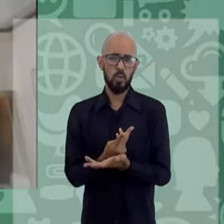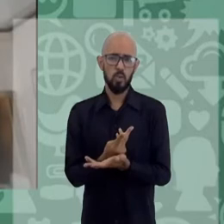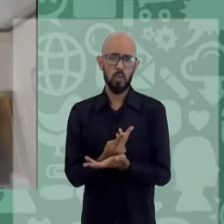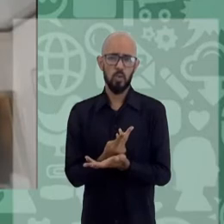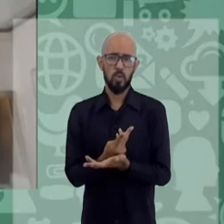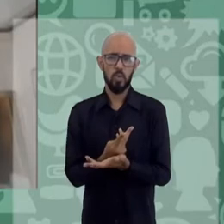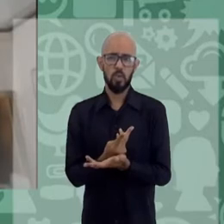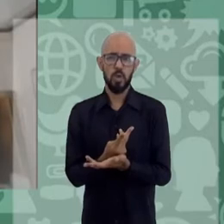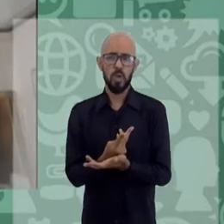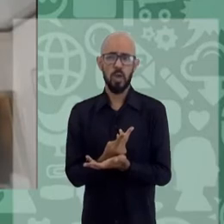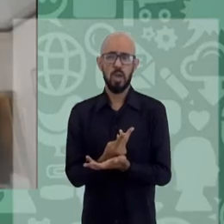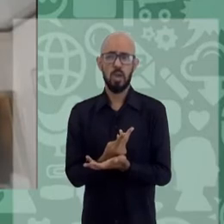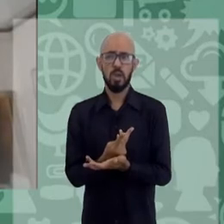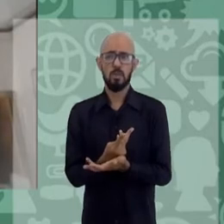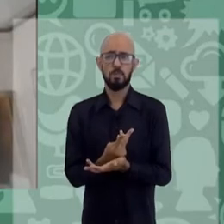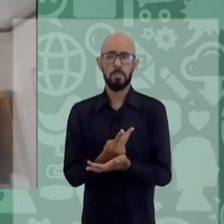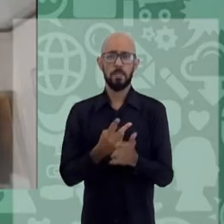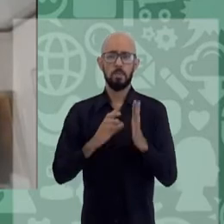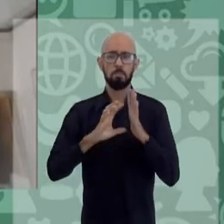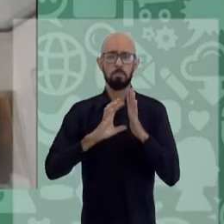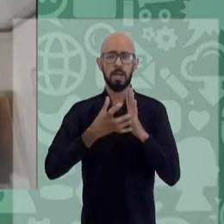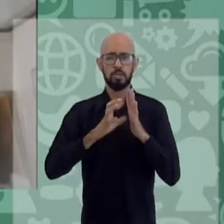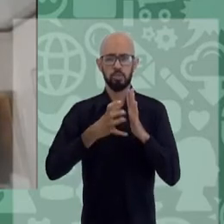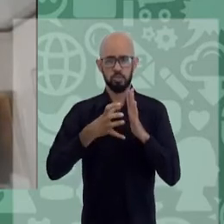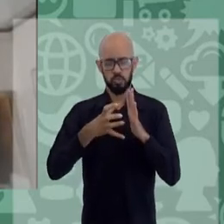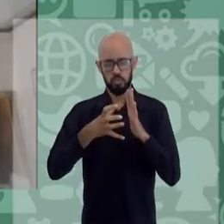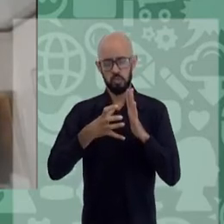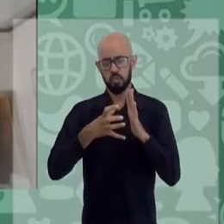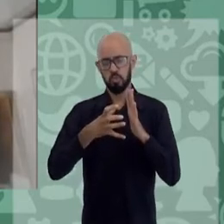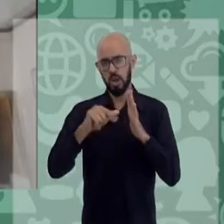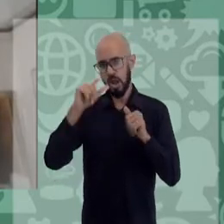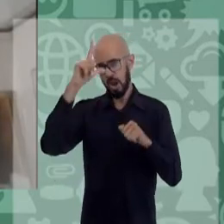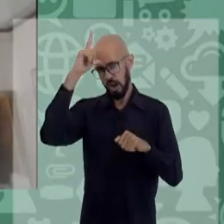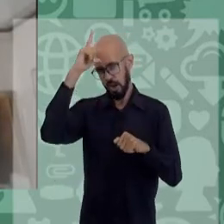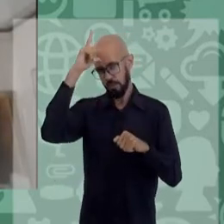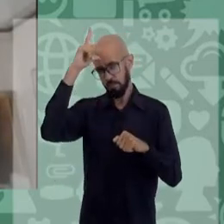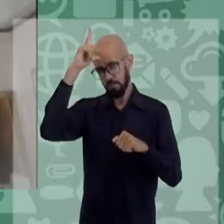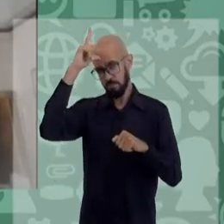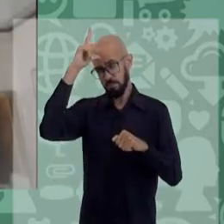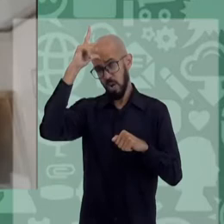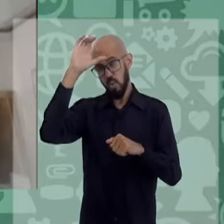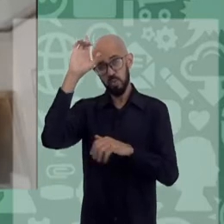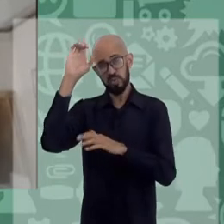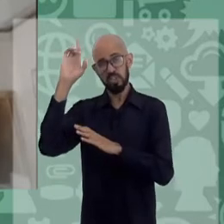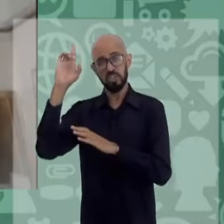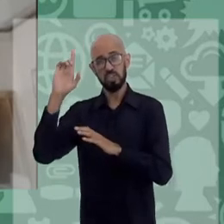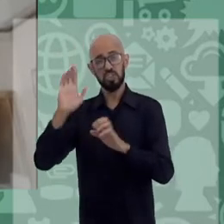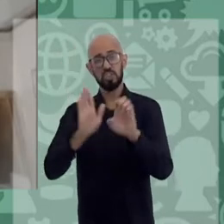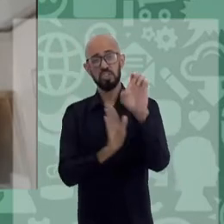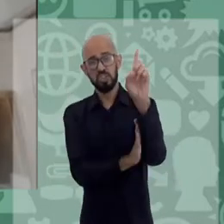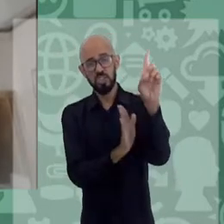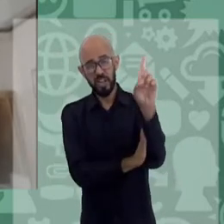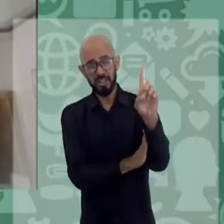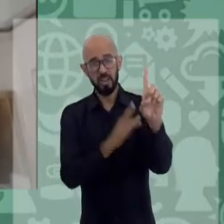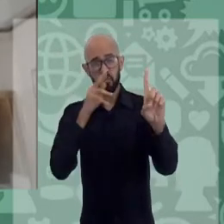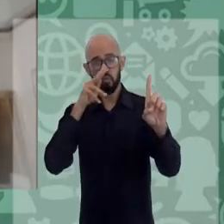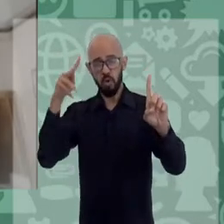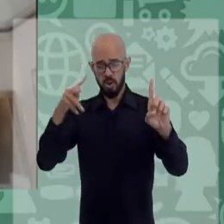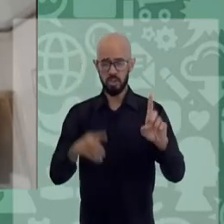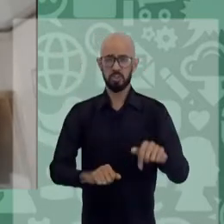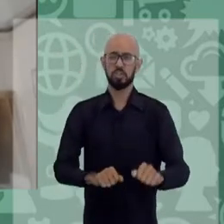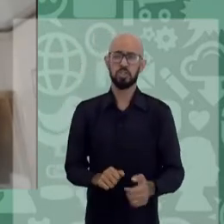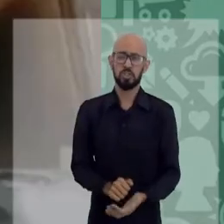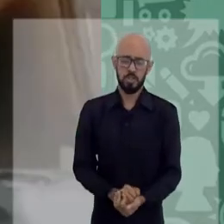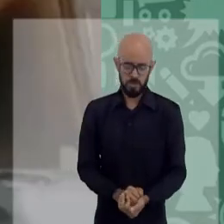do Alternative für Deutschland, né, que é o partido... o partido de extrema-direita alemão, que cresceu muito nos últimos tempos.